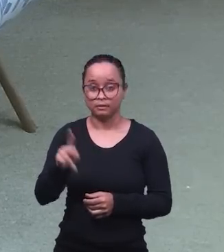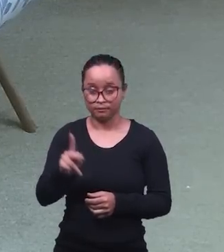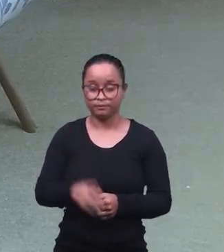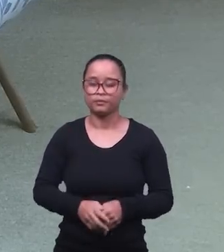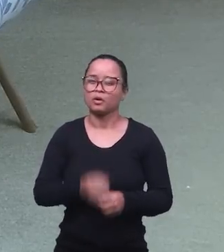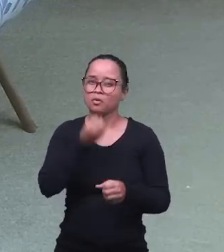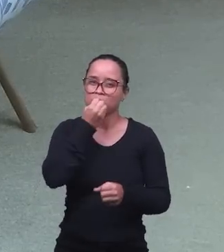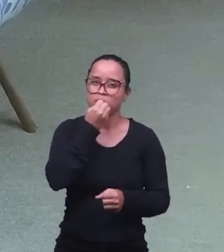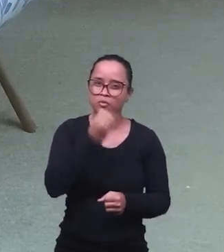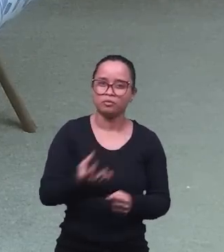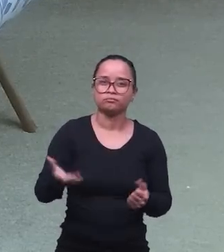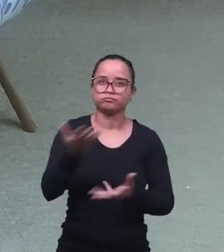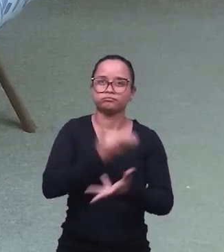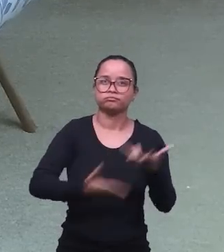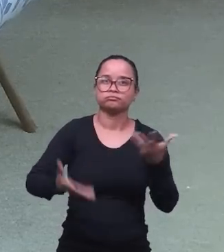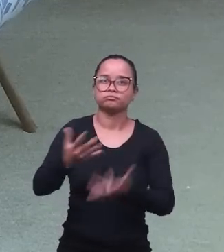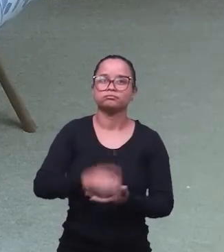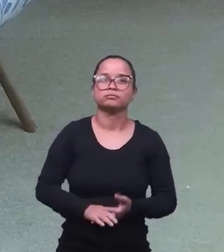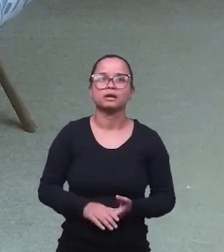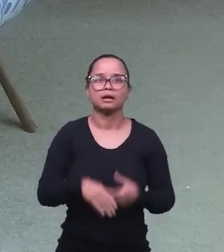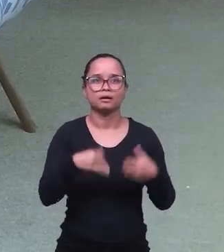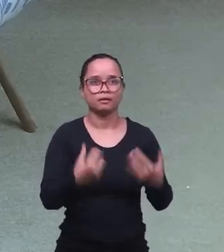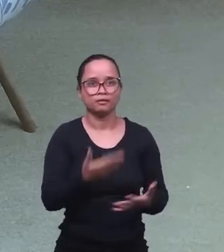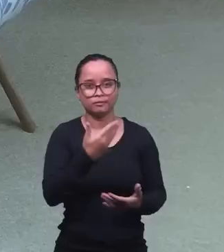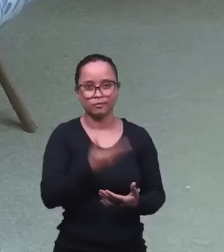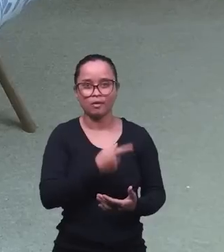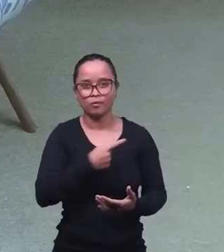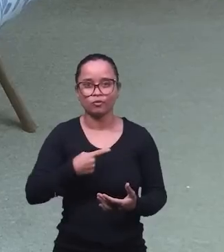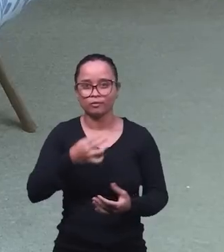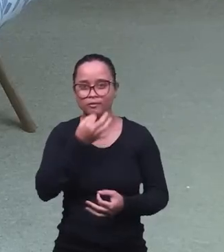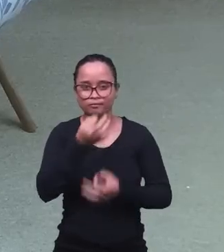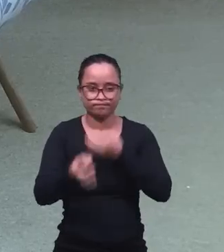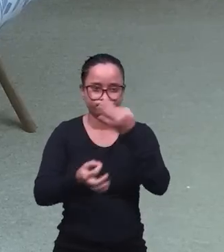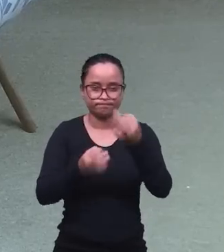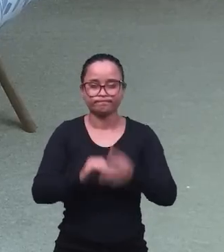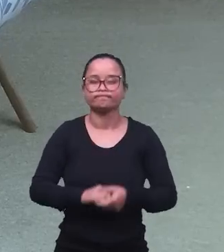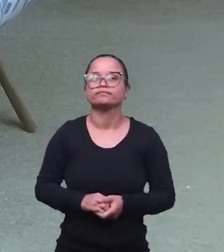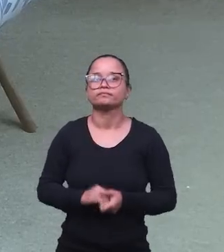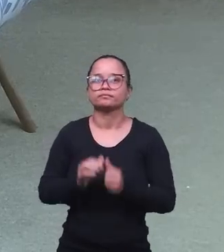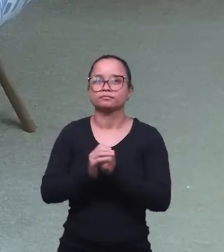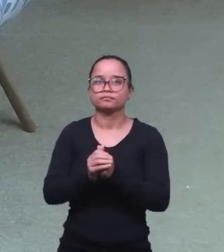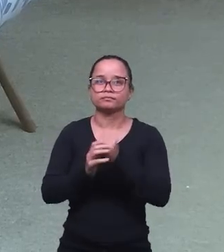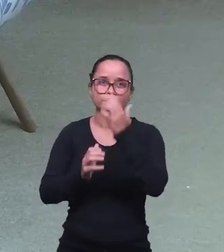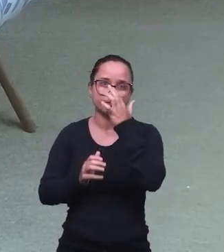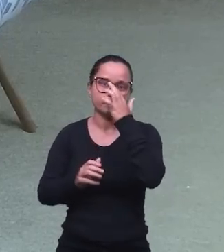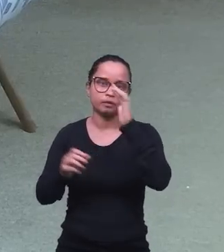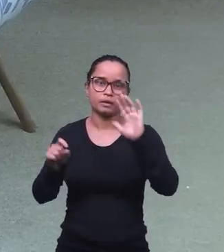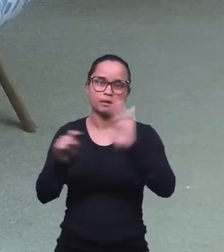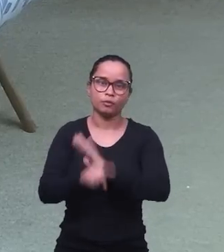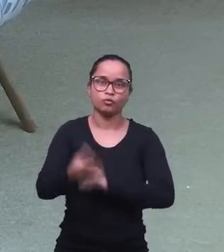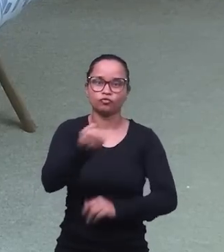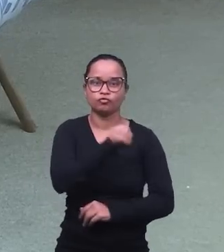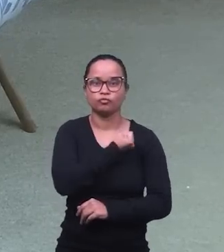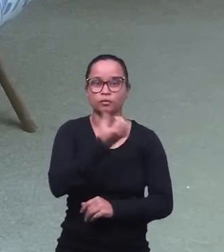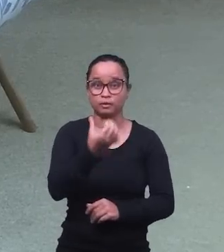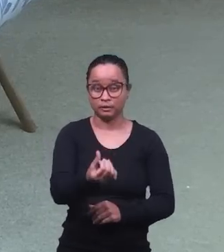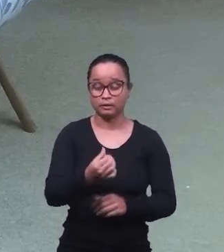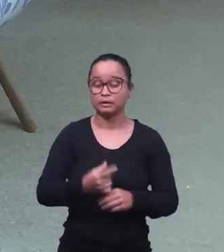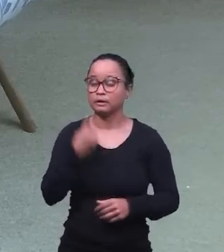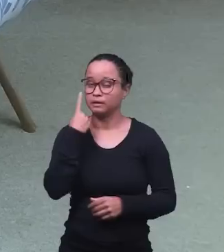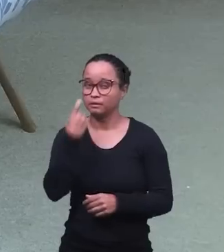a participação muito boa. Vamos ao nosso companheiro agora, então, com o seu comentário. Pode falar. Bem, a pergunta número